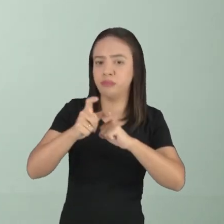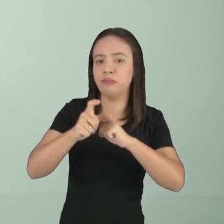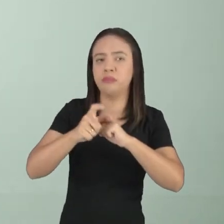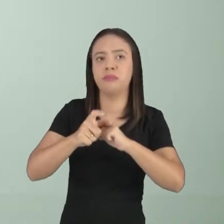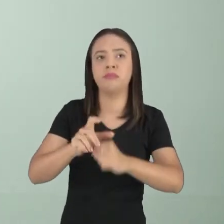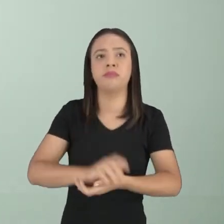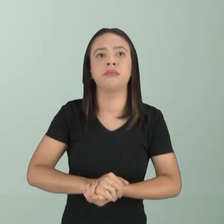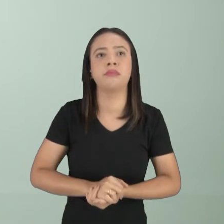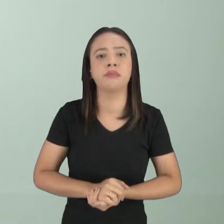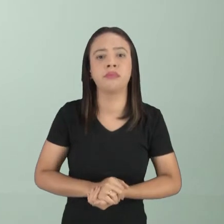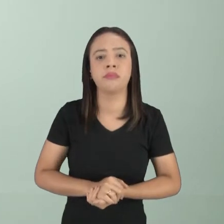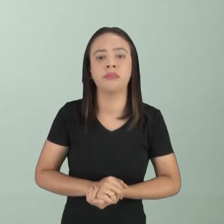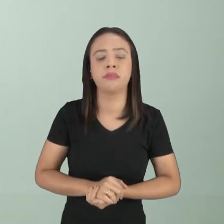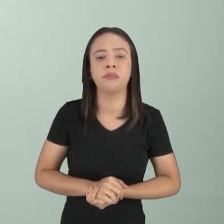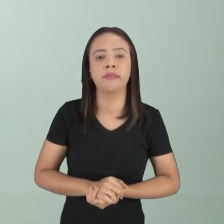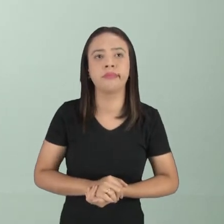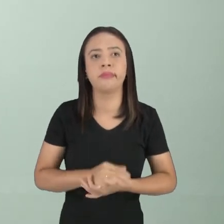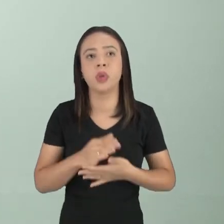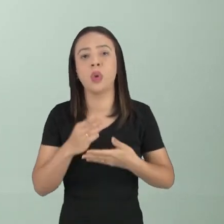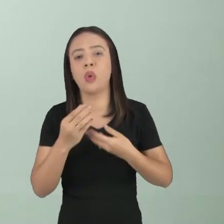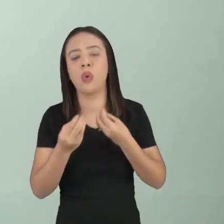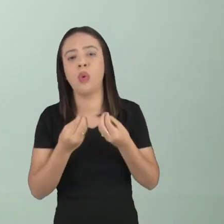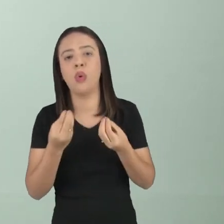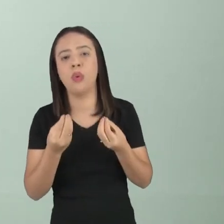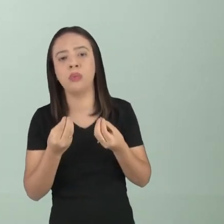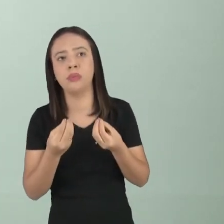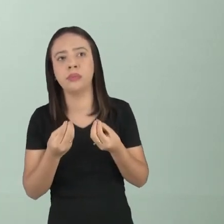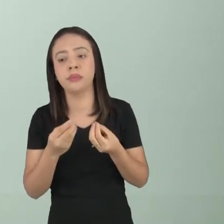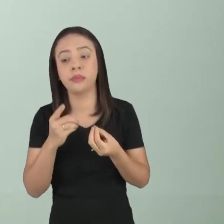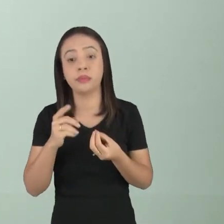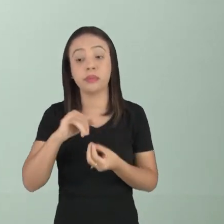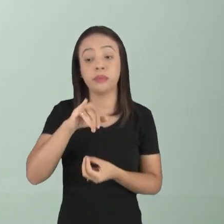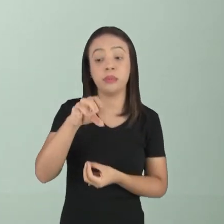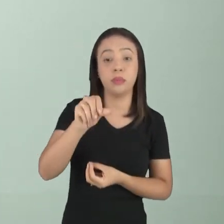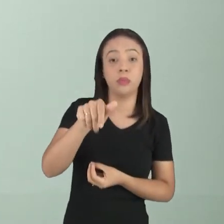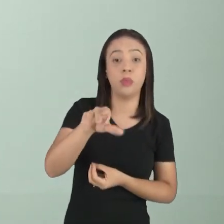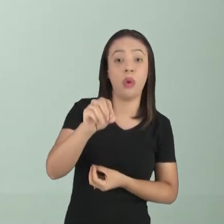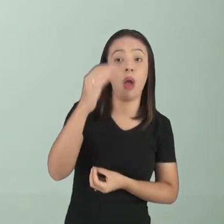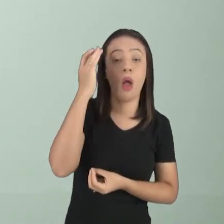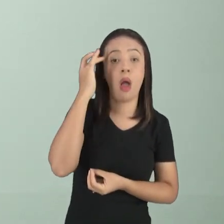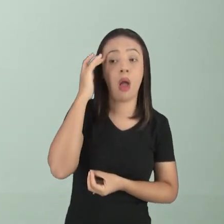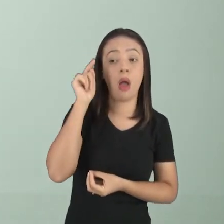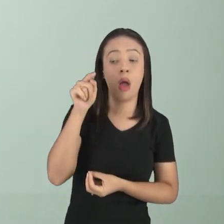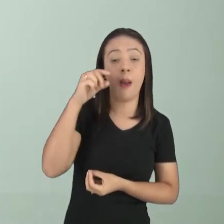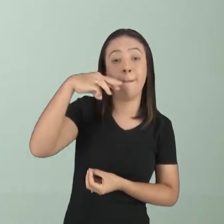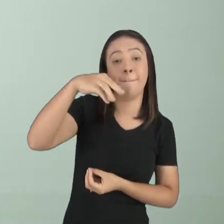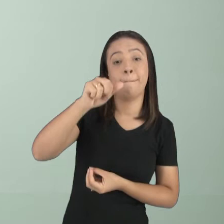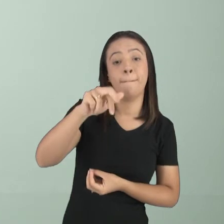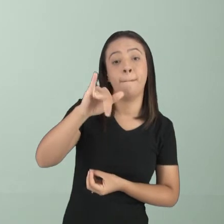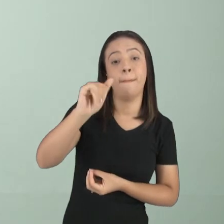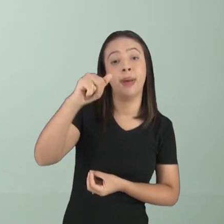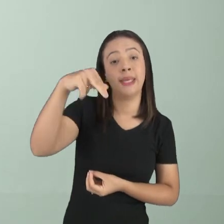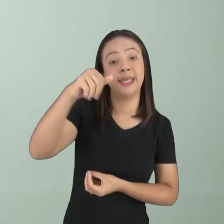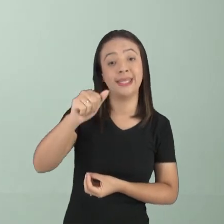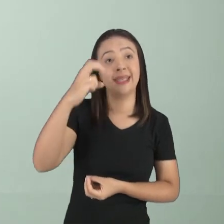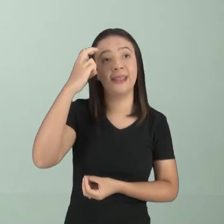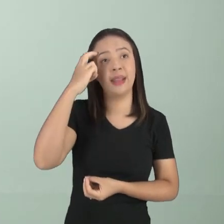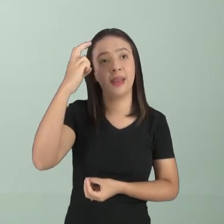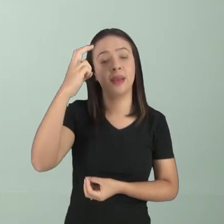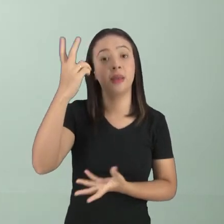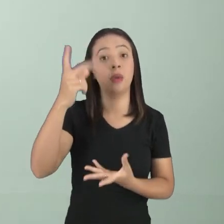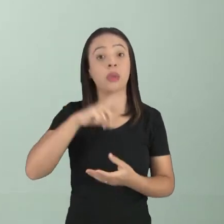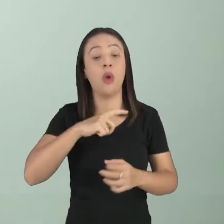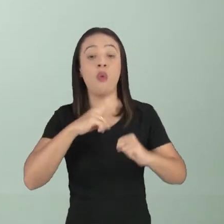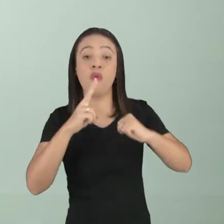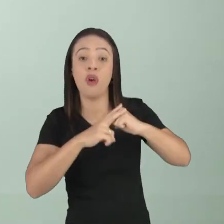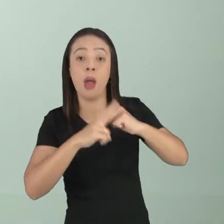substantivo. Como eles estão, João acha Mariana inteligente, nós temos ali o verbo remetendo a outro